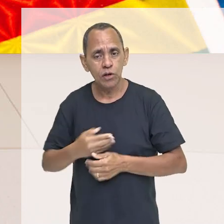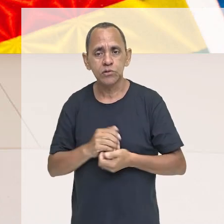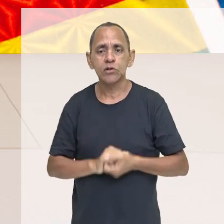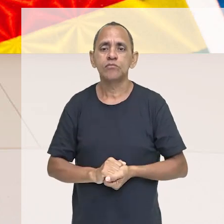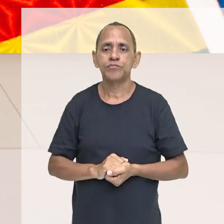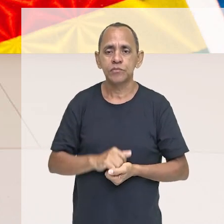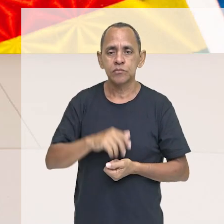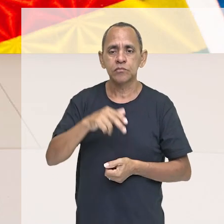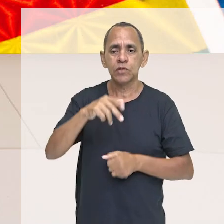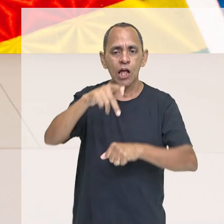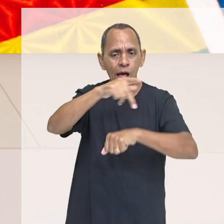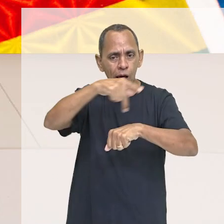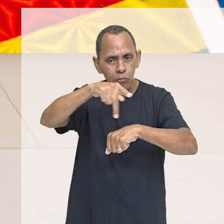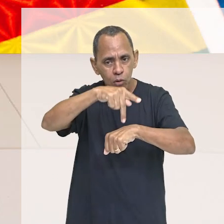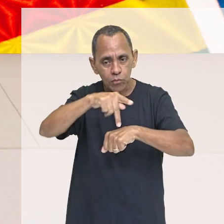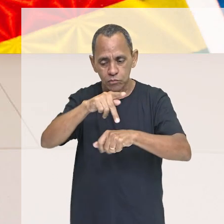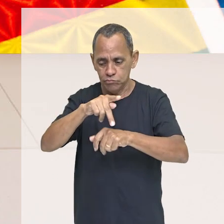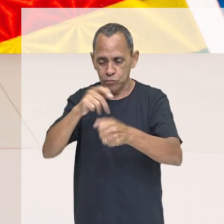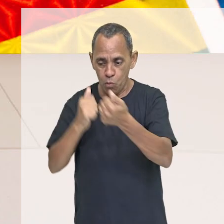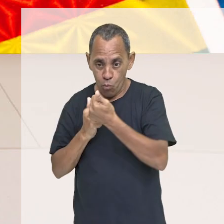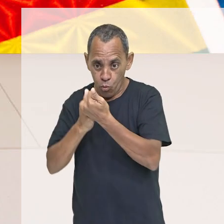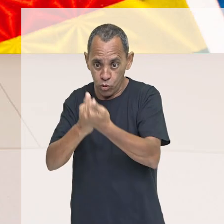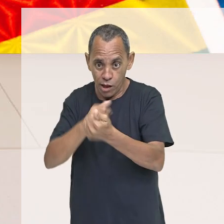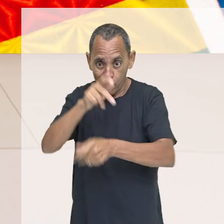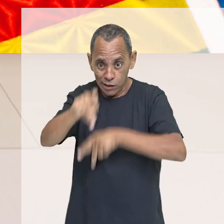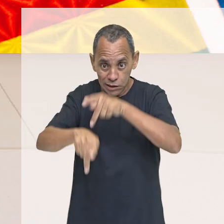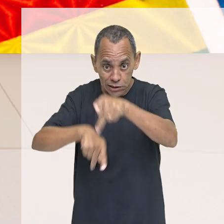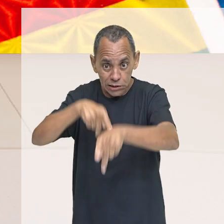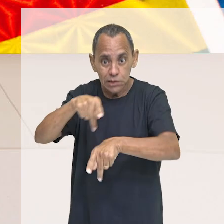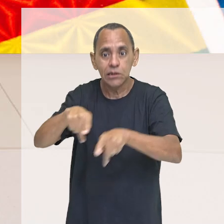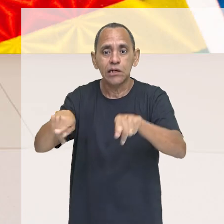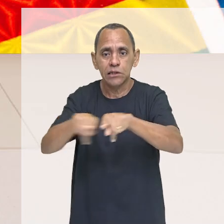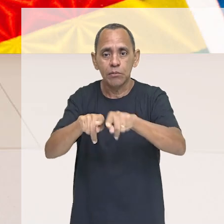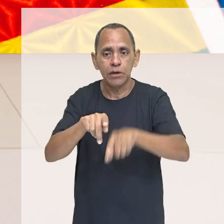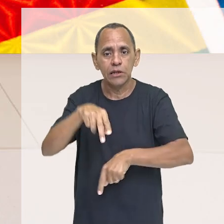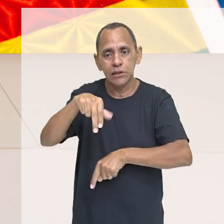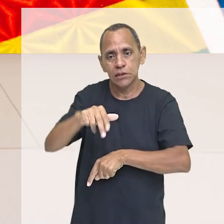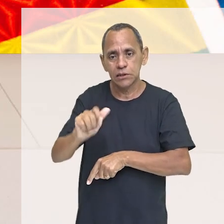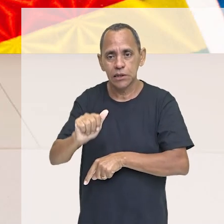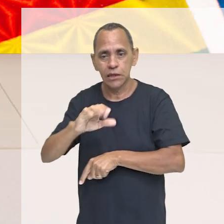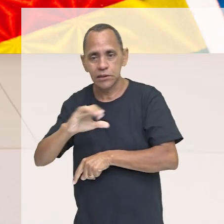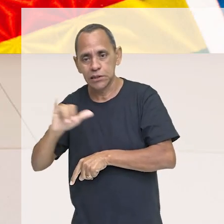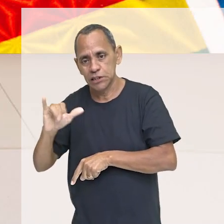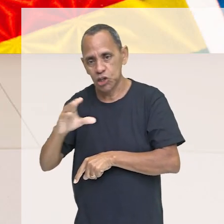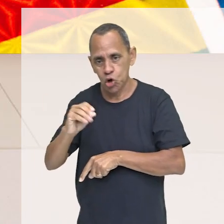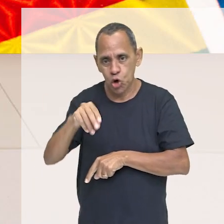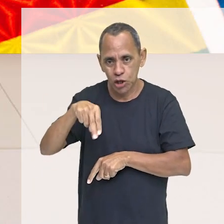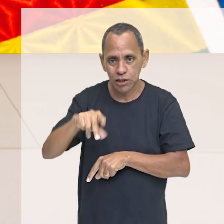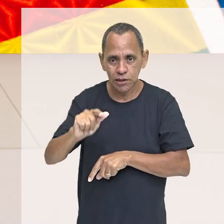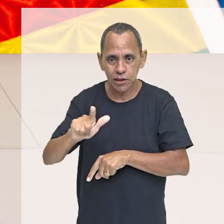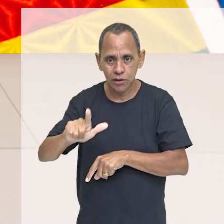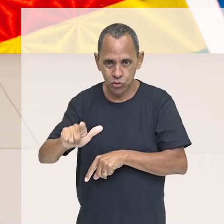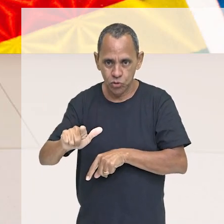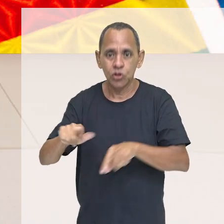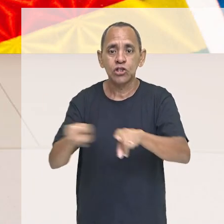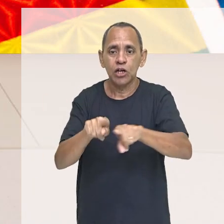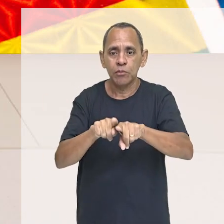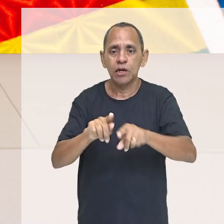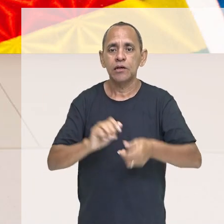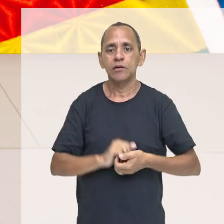nacional-populares. Gravem este termo, nacional-populares, porque o outro grupo de autor também vai chamar